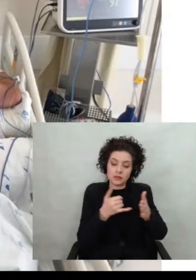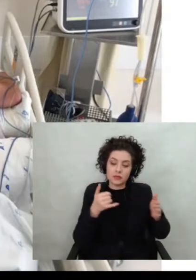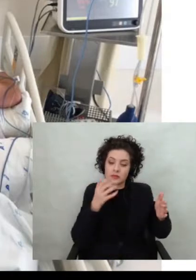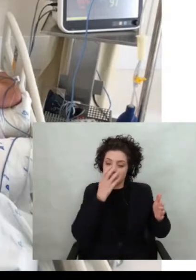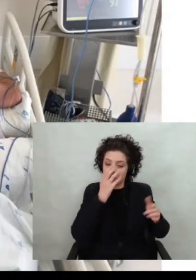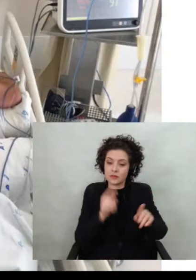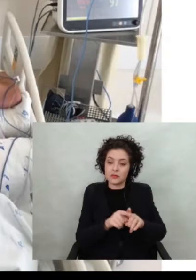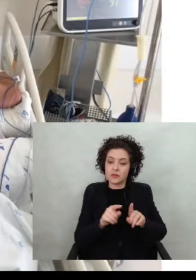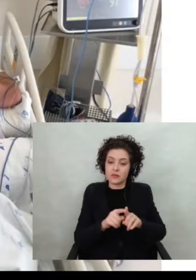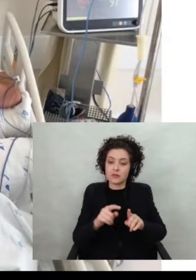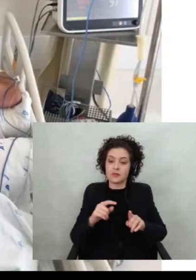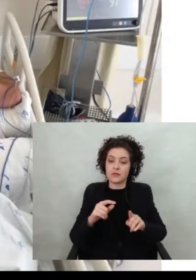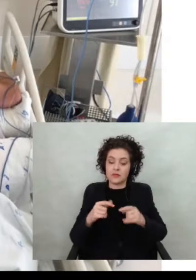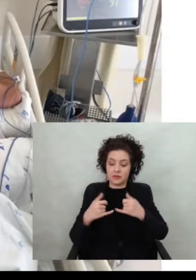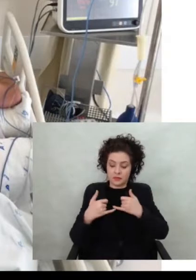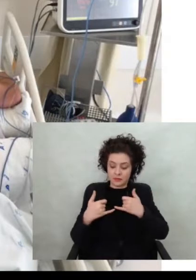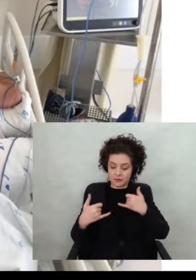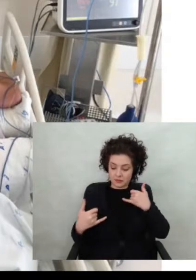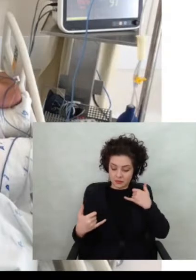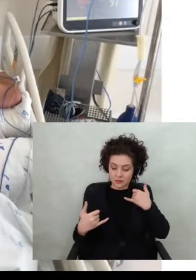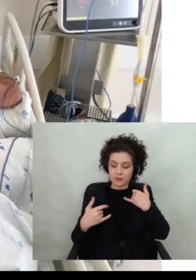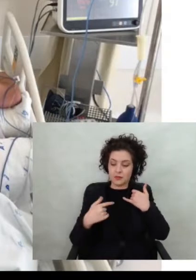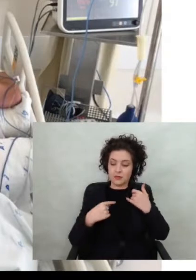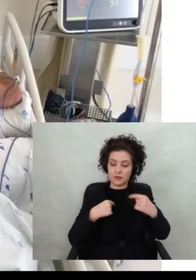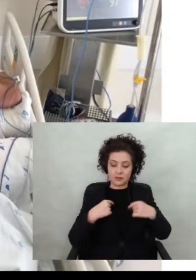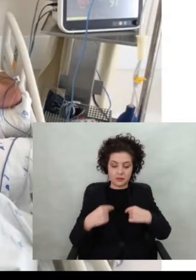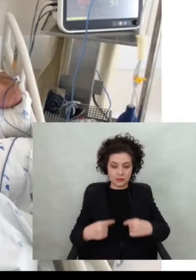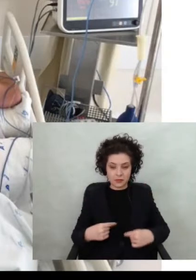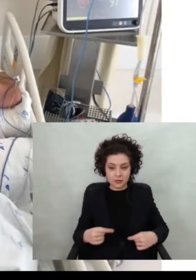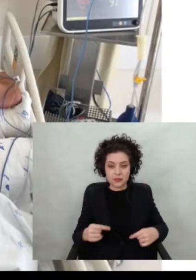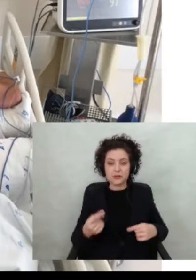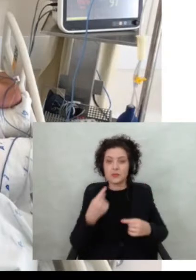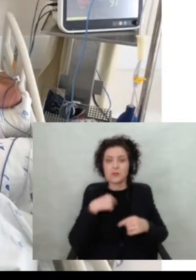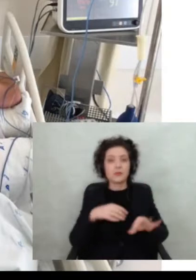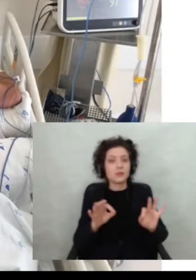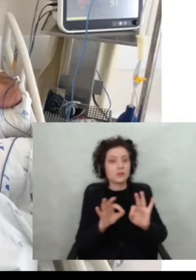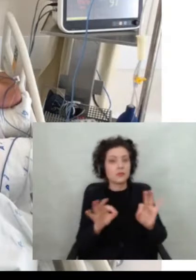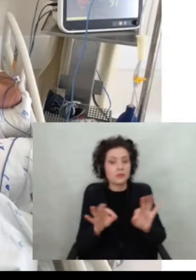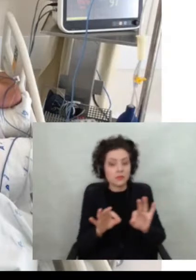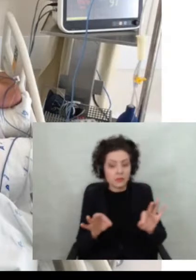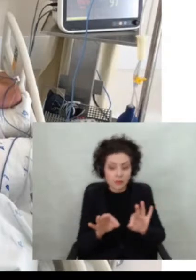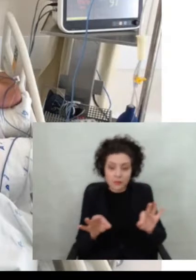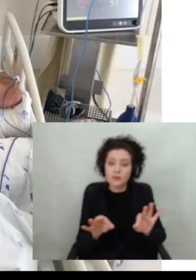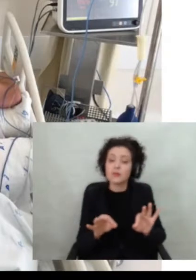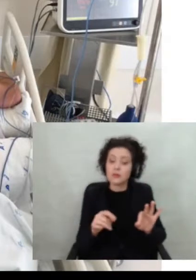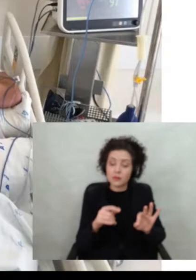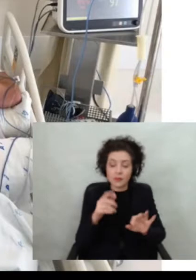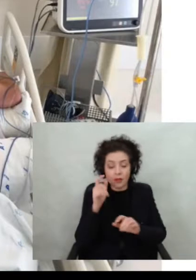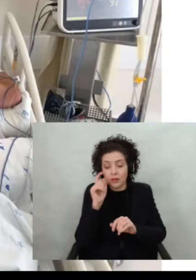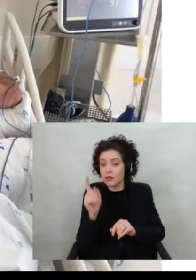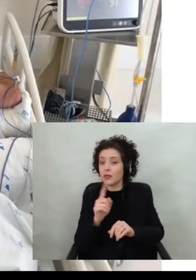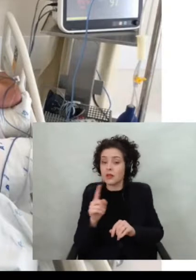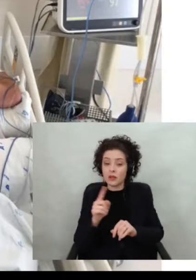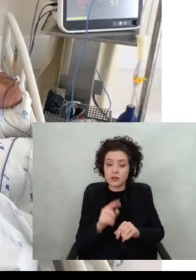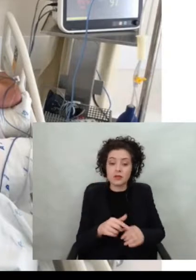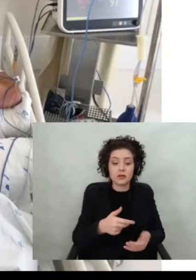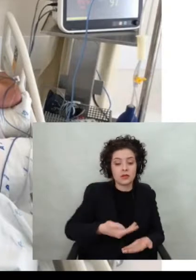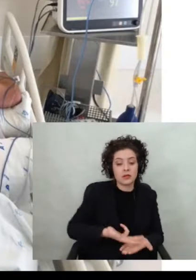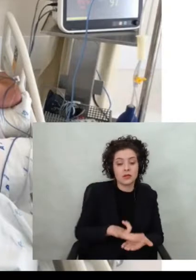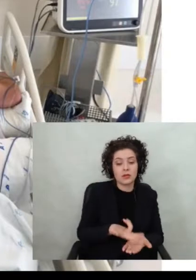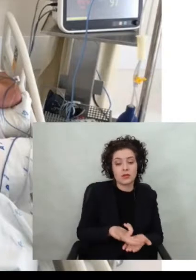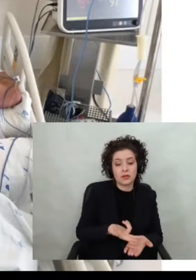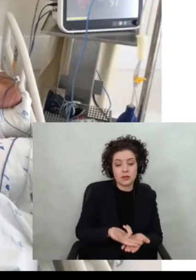paciente está acordado, não está sedado, ele não está intubado, e ele é colocado também em posição prona, com o objetivo de recrutar a